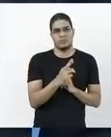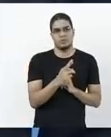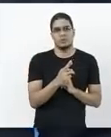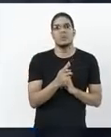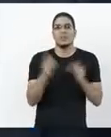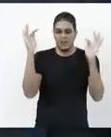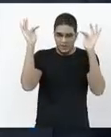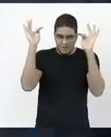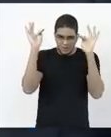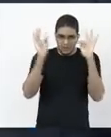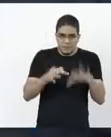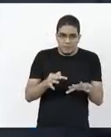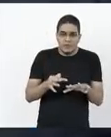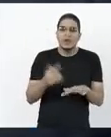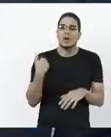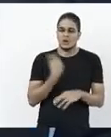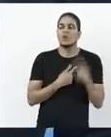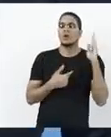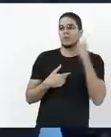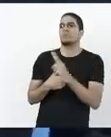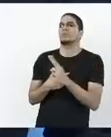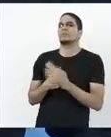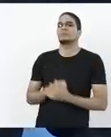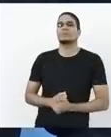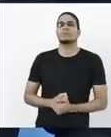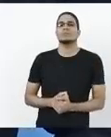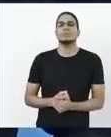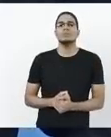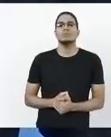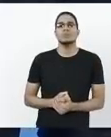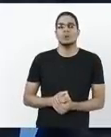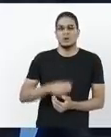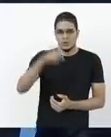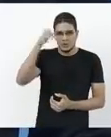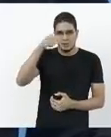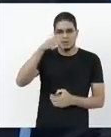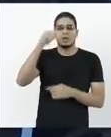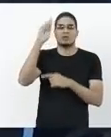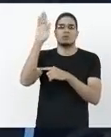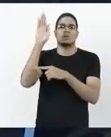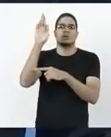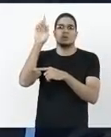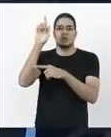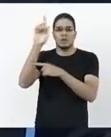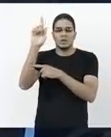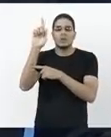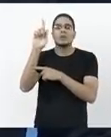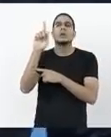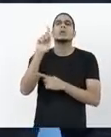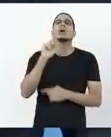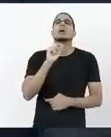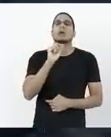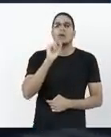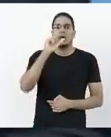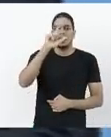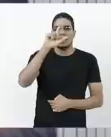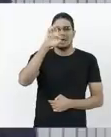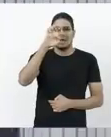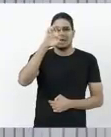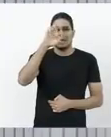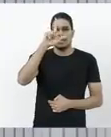resultado. O sétimo e último candidato a fazer as considerações finais é Lélio Costa, do PCdoB. Com a